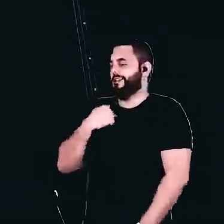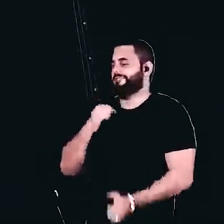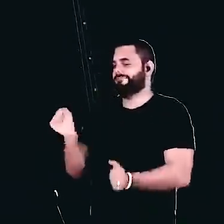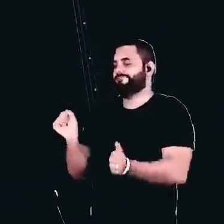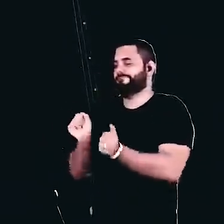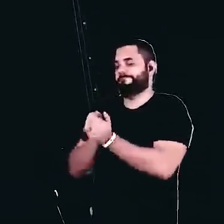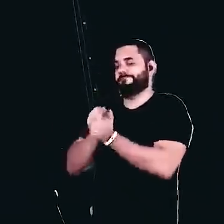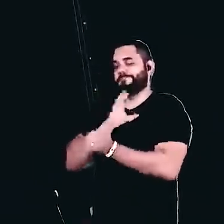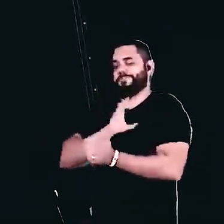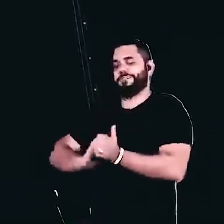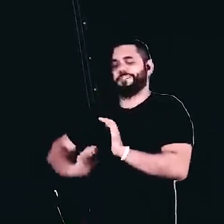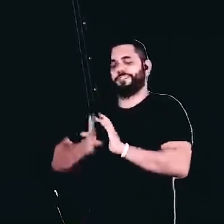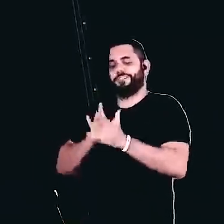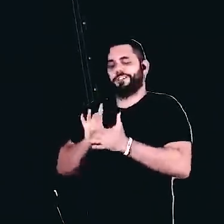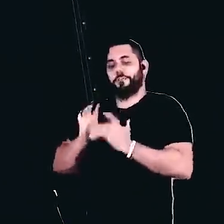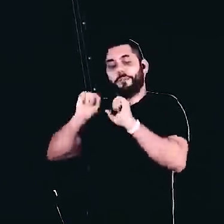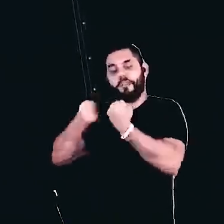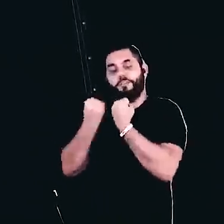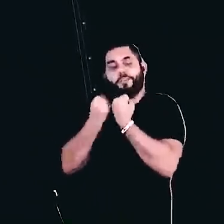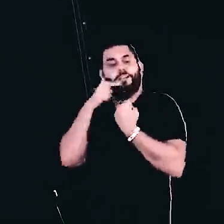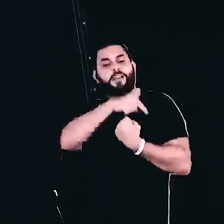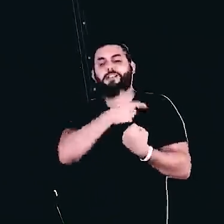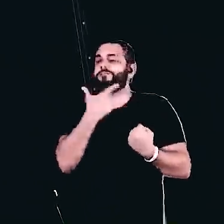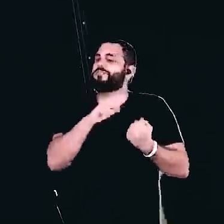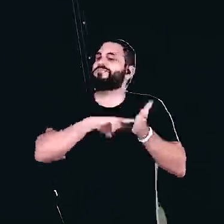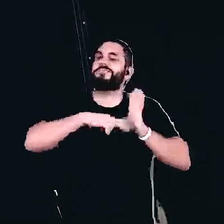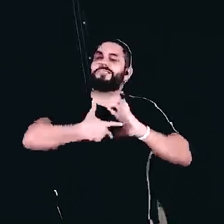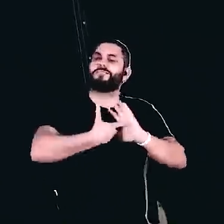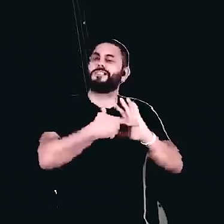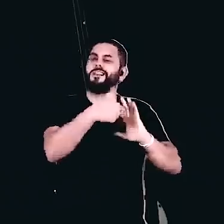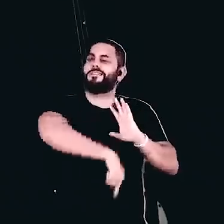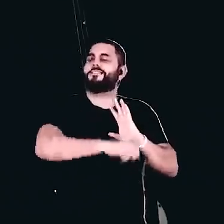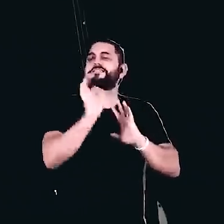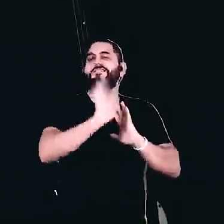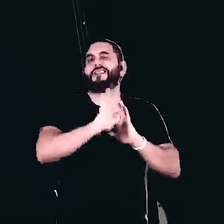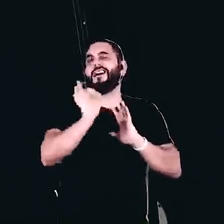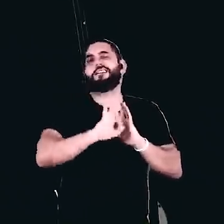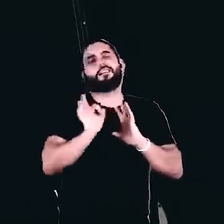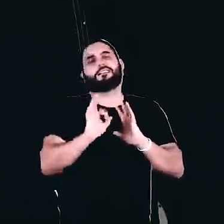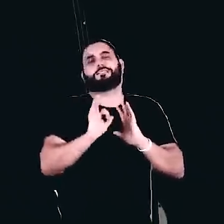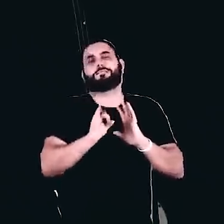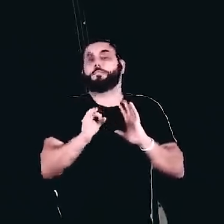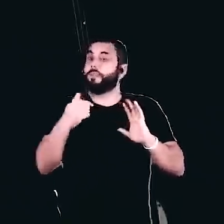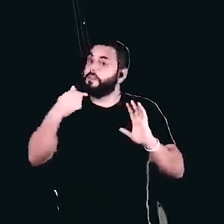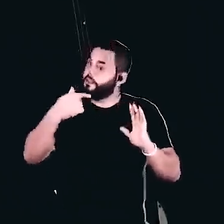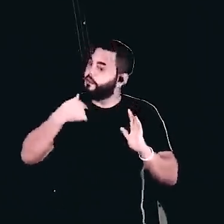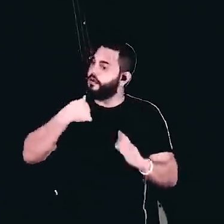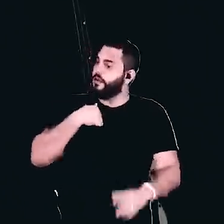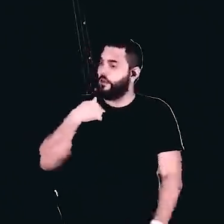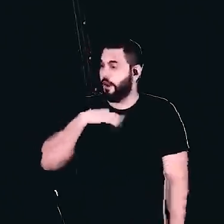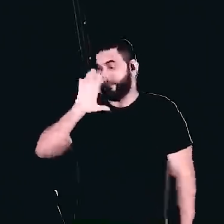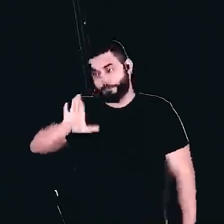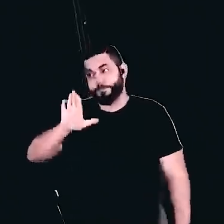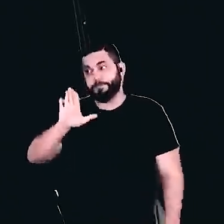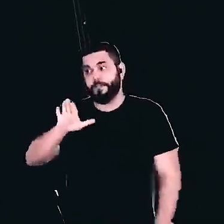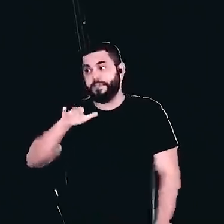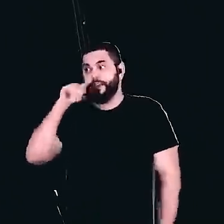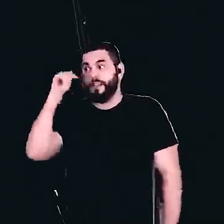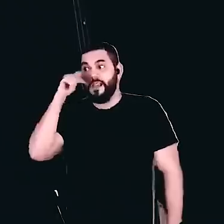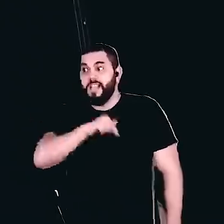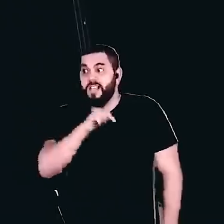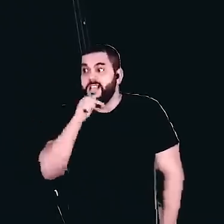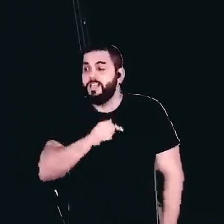de Cristo Jesus. Para defender alguém que não valia, que não tinha valor na época, ele diz assim: meu filho amado, meu